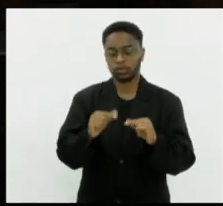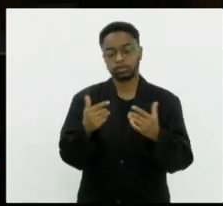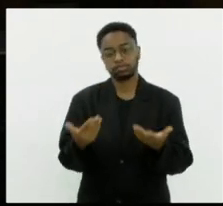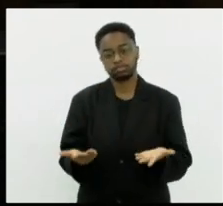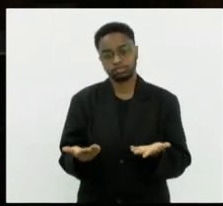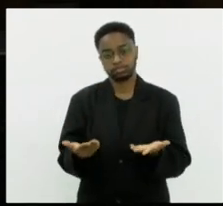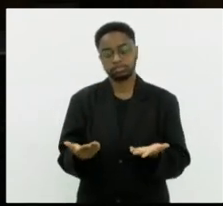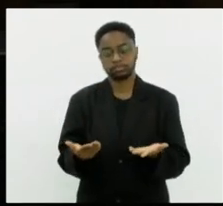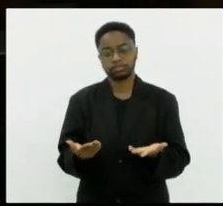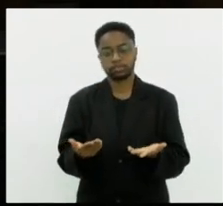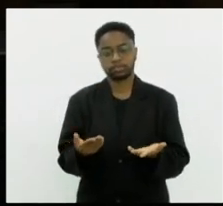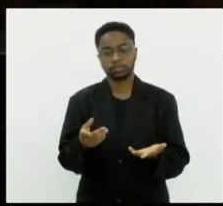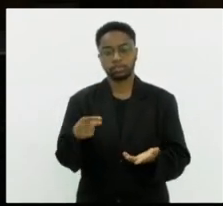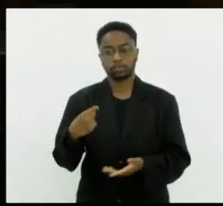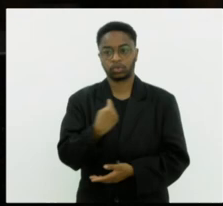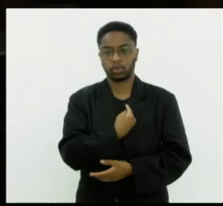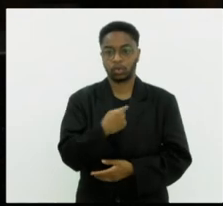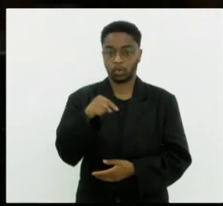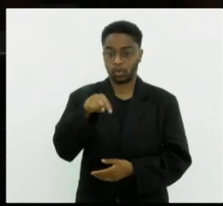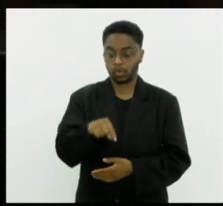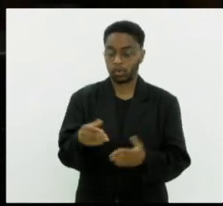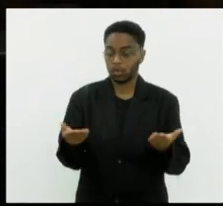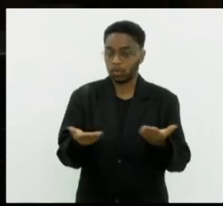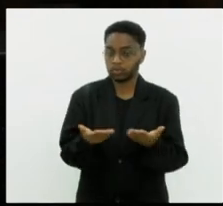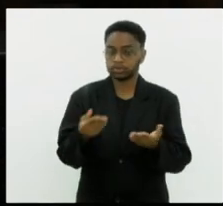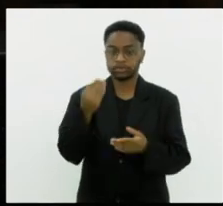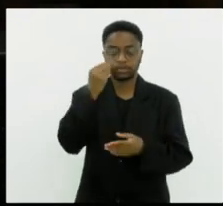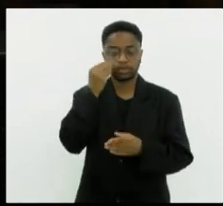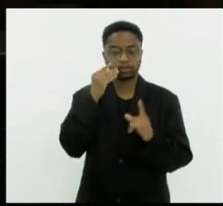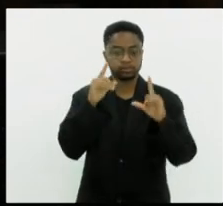portanto, nós estamos aqui hoje tentando